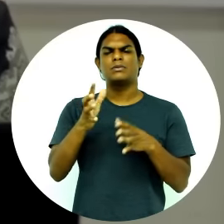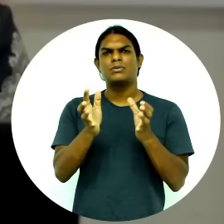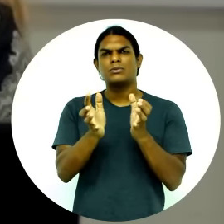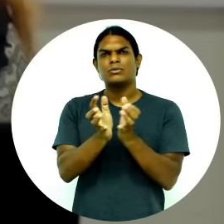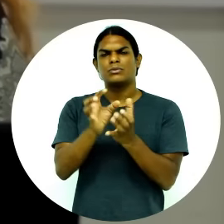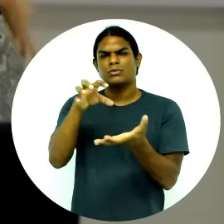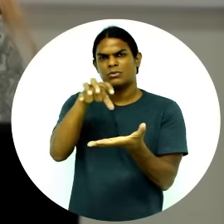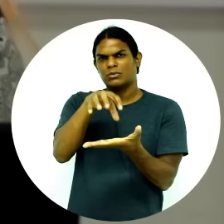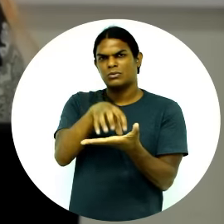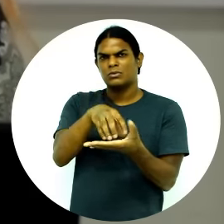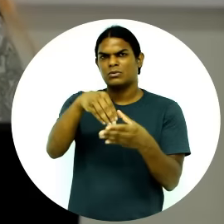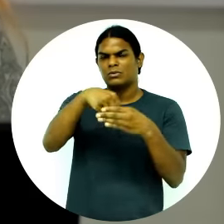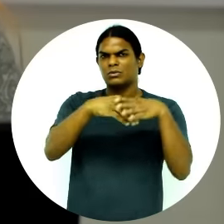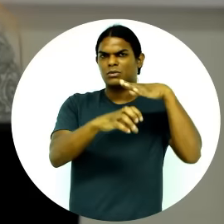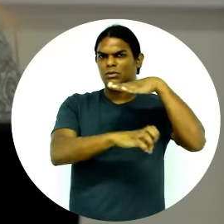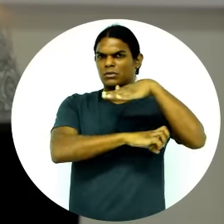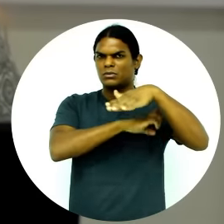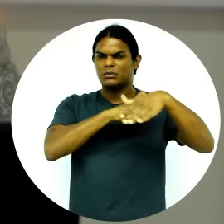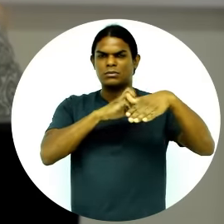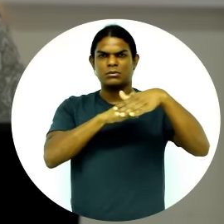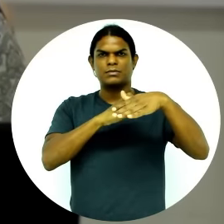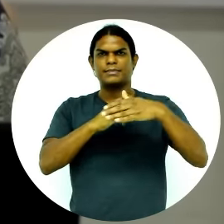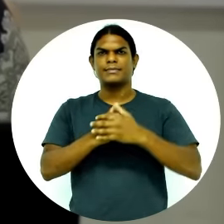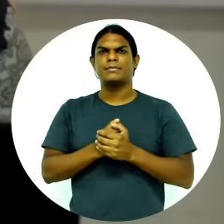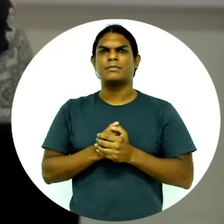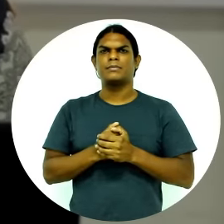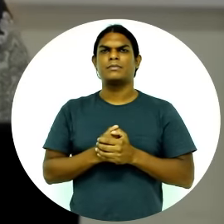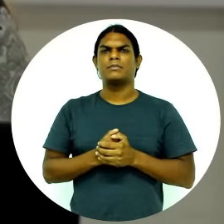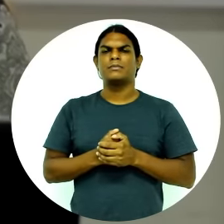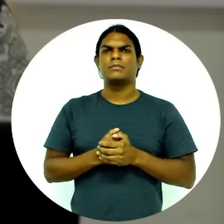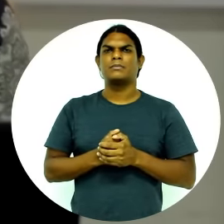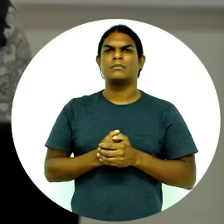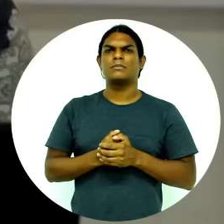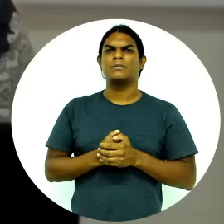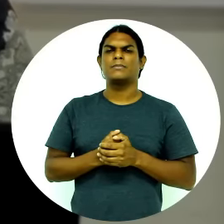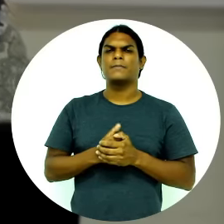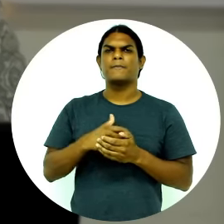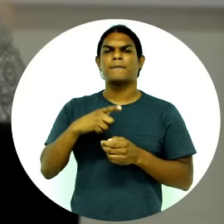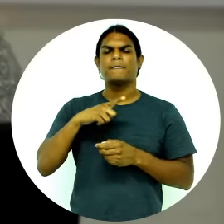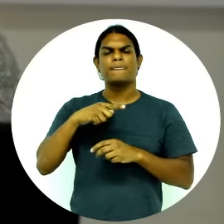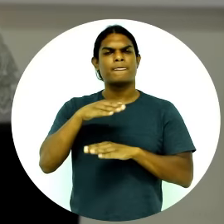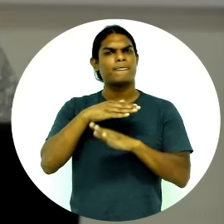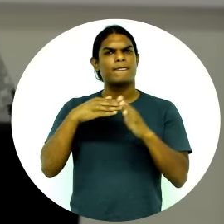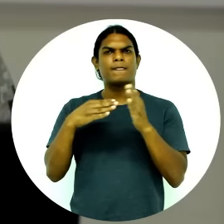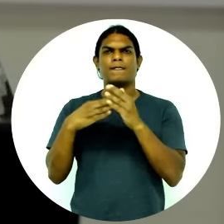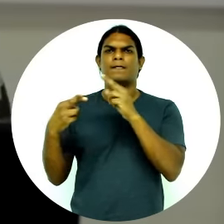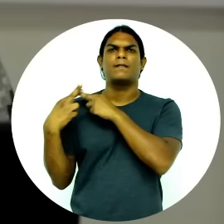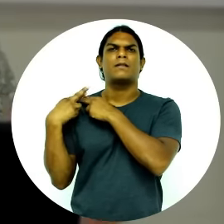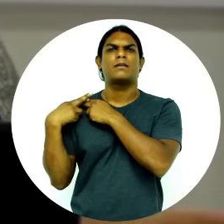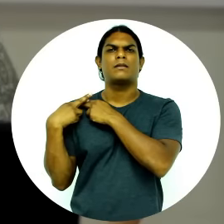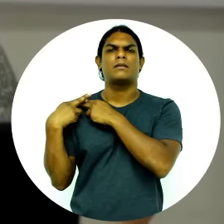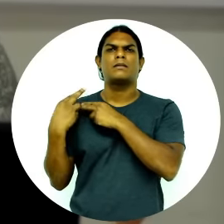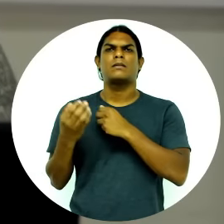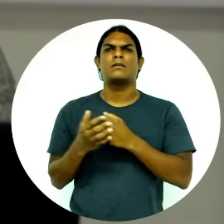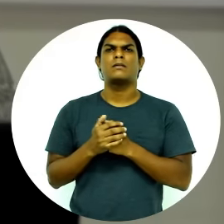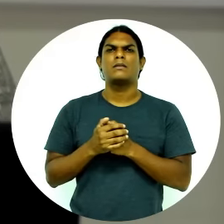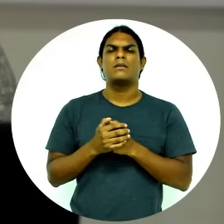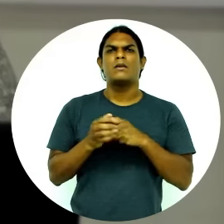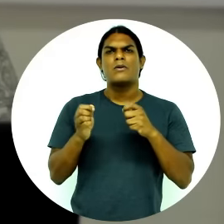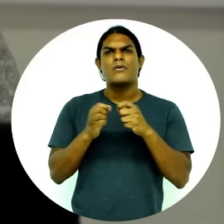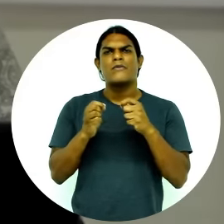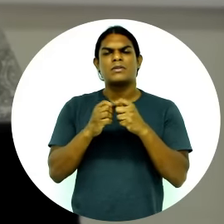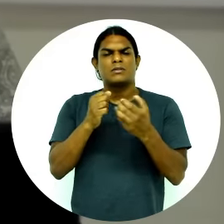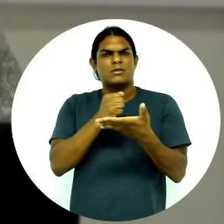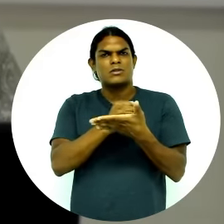gerente liderança, motivação e comunicação. Esses três critérios acontecendo, acredita-se que o processo